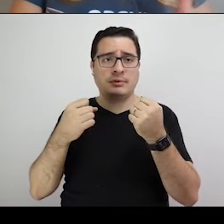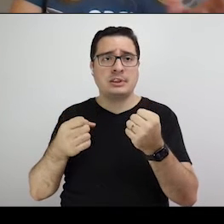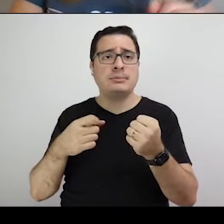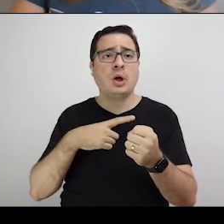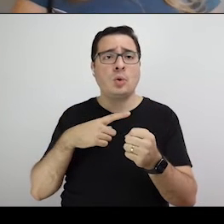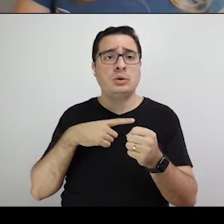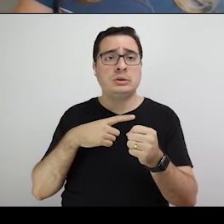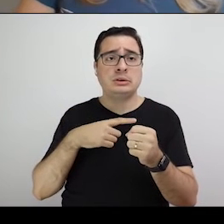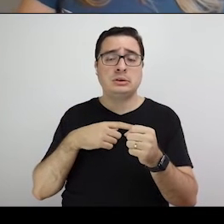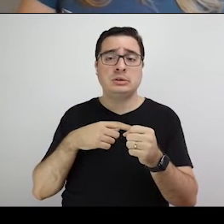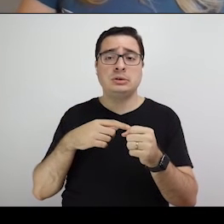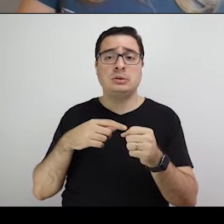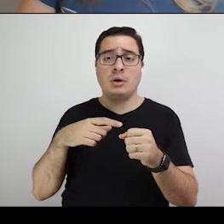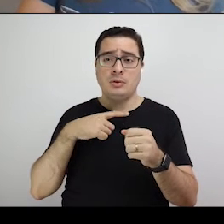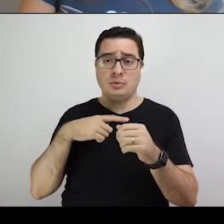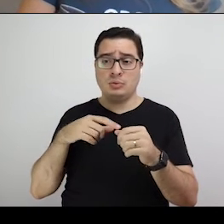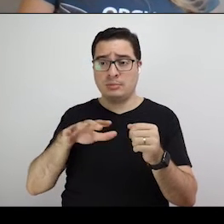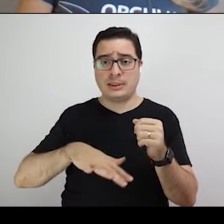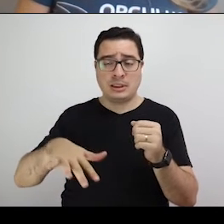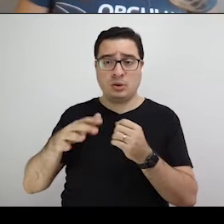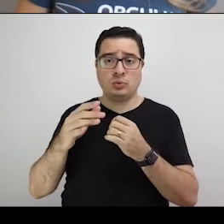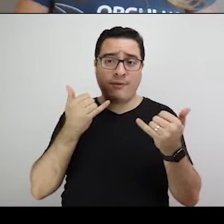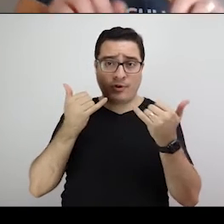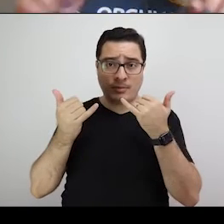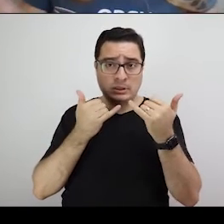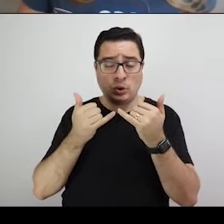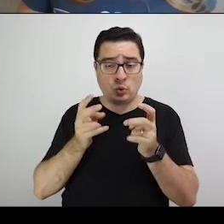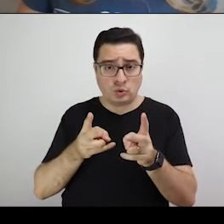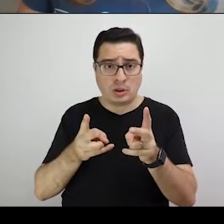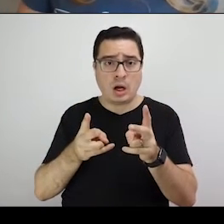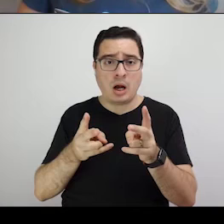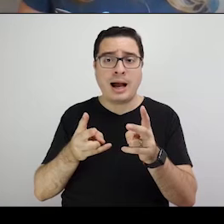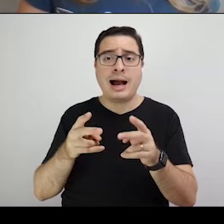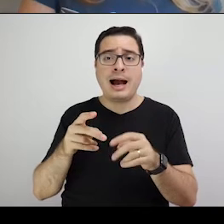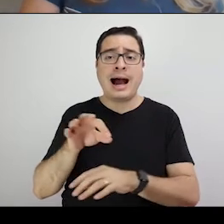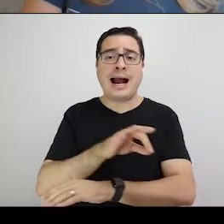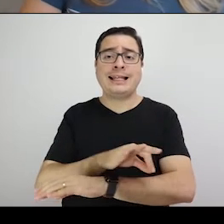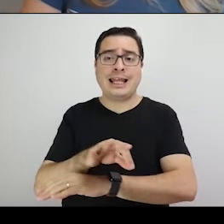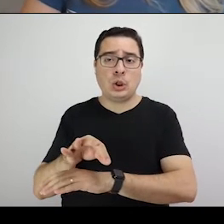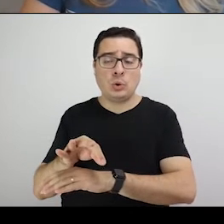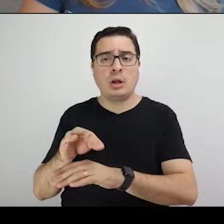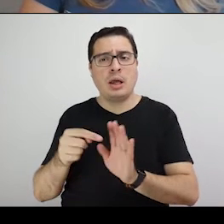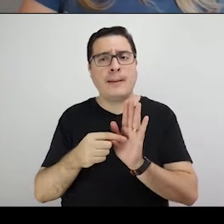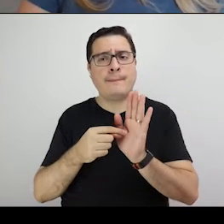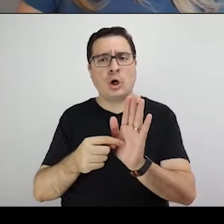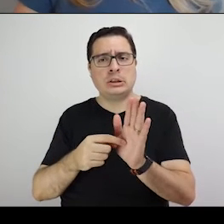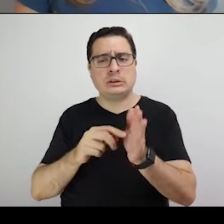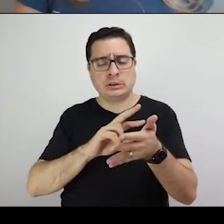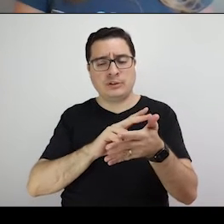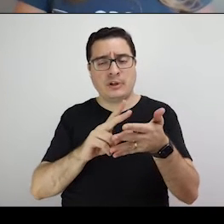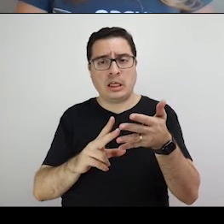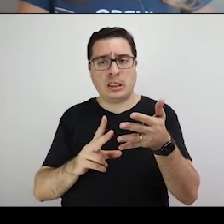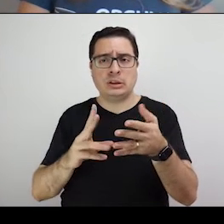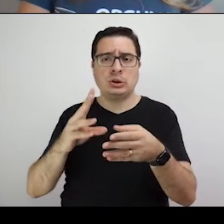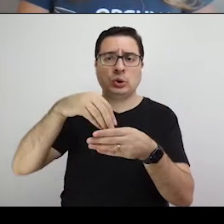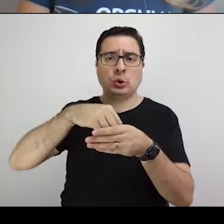essas propriedades do espaço da informação, a arquitetura mostra os componentes do núcleo de